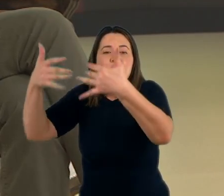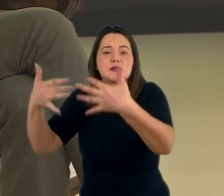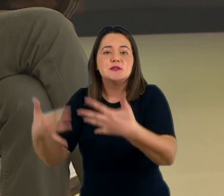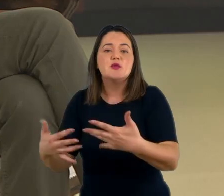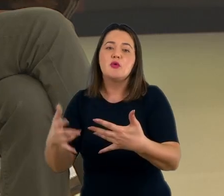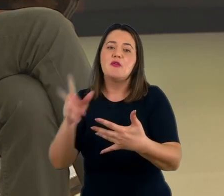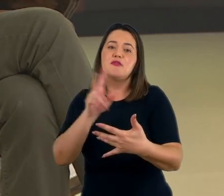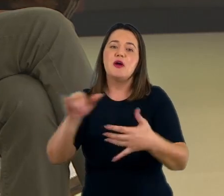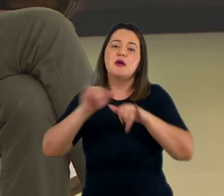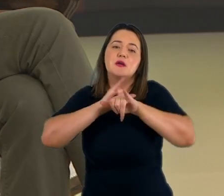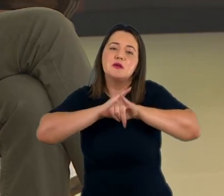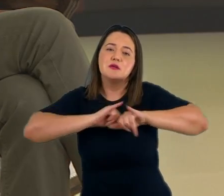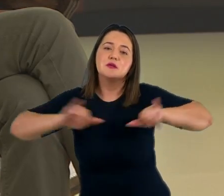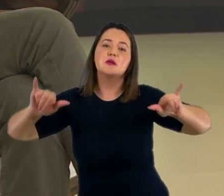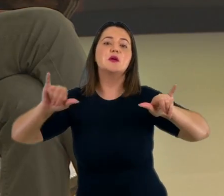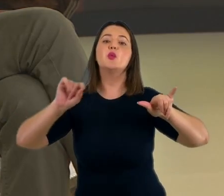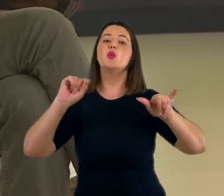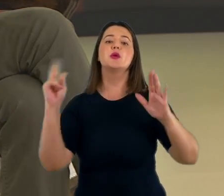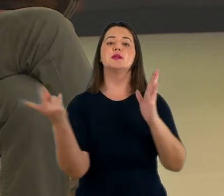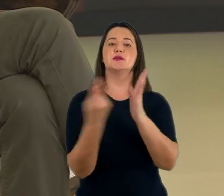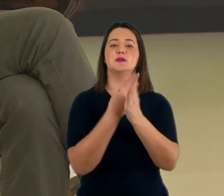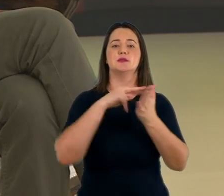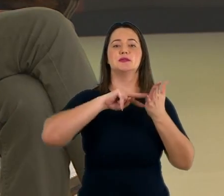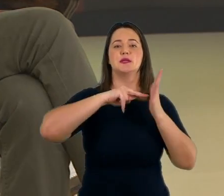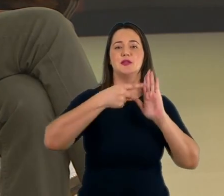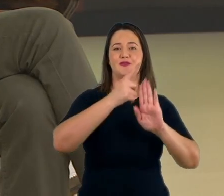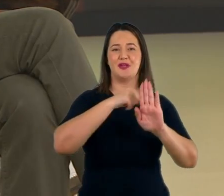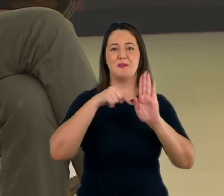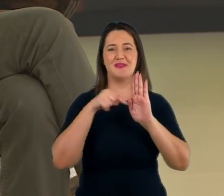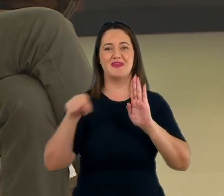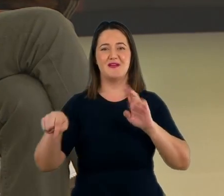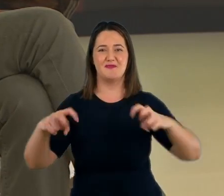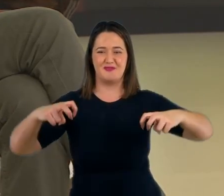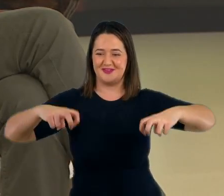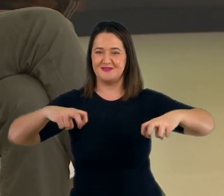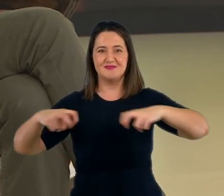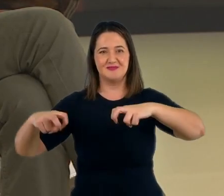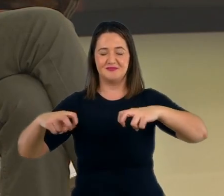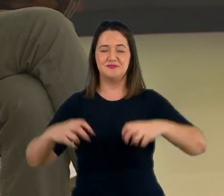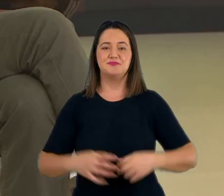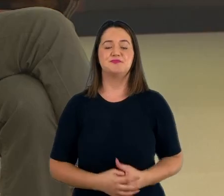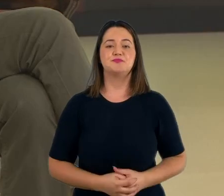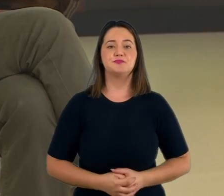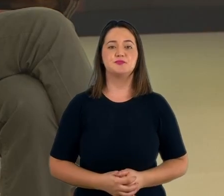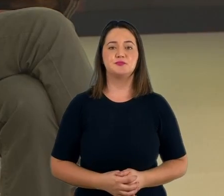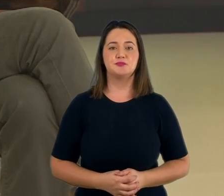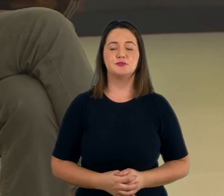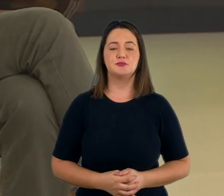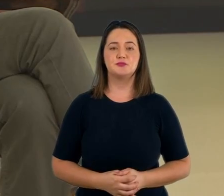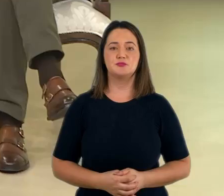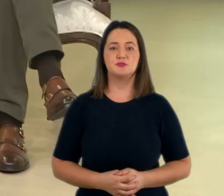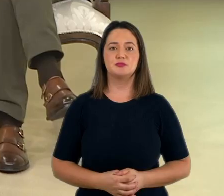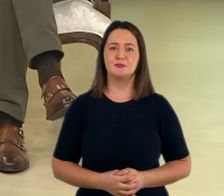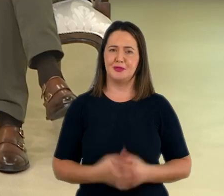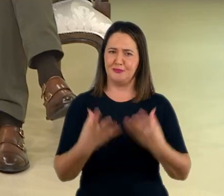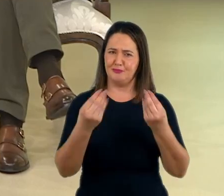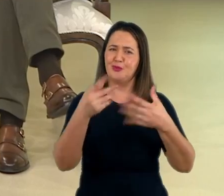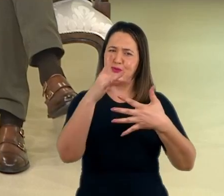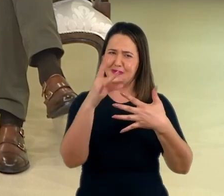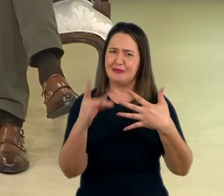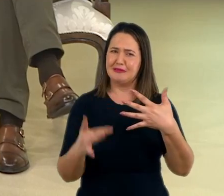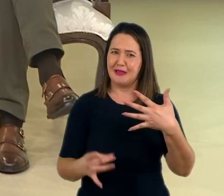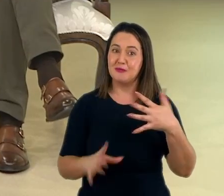consiste no anúncio e uma explicação do que o profeta havia presenciado até aqui. São